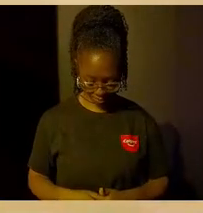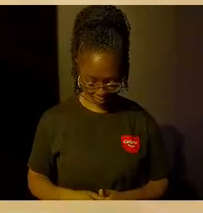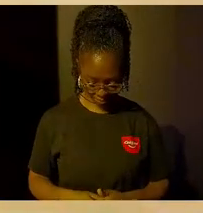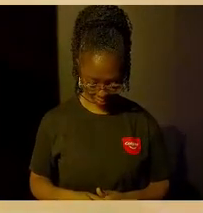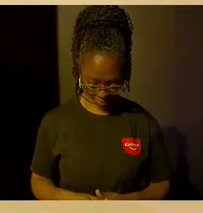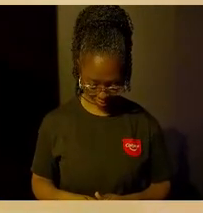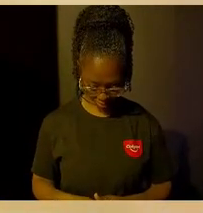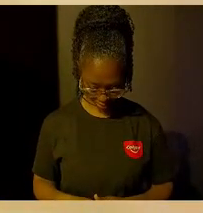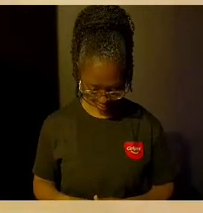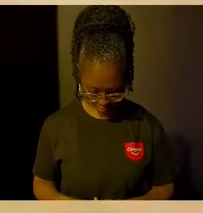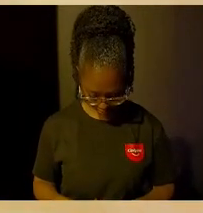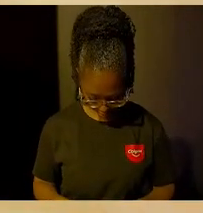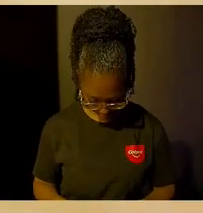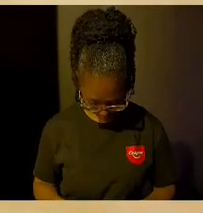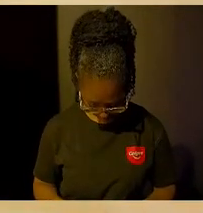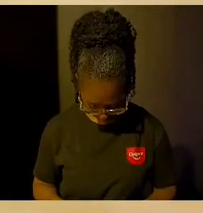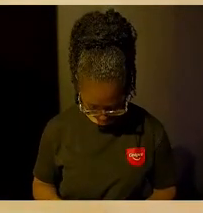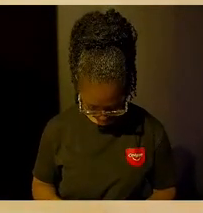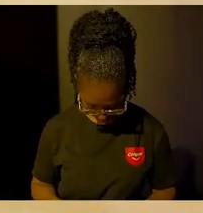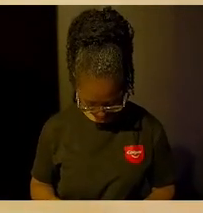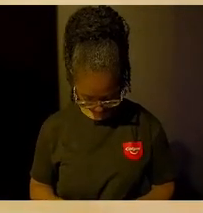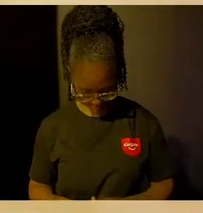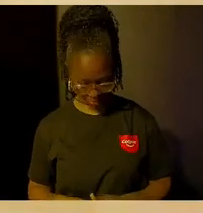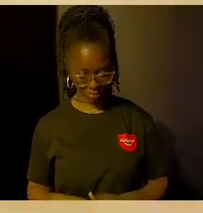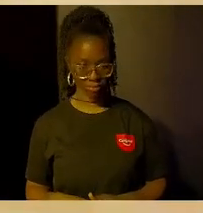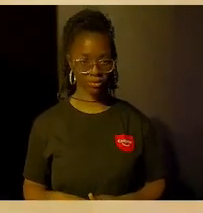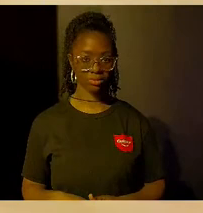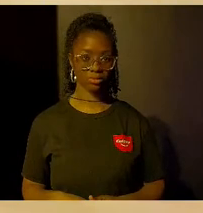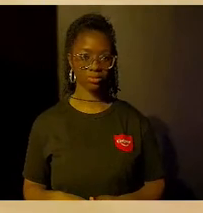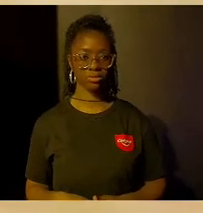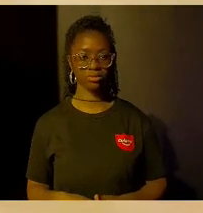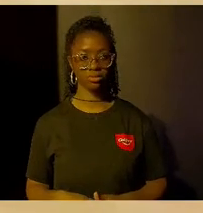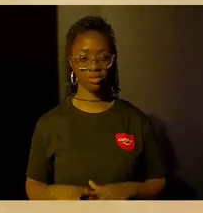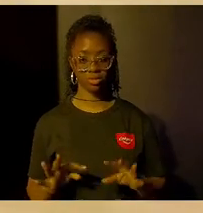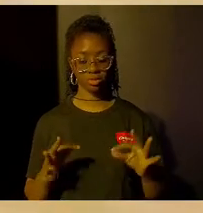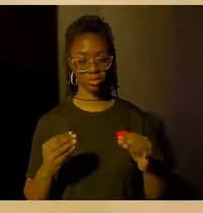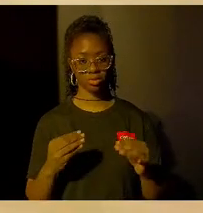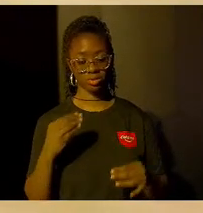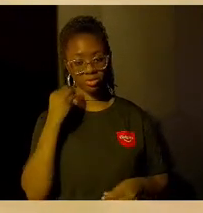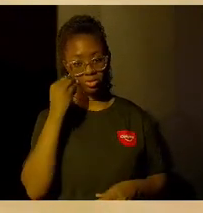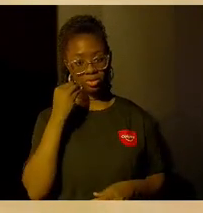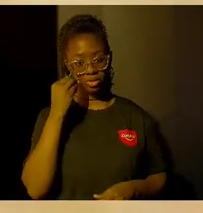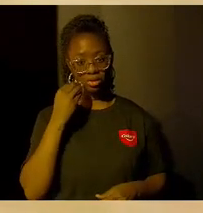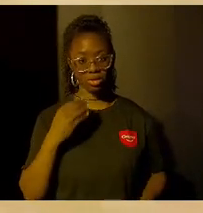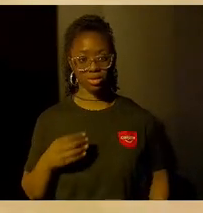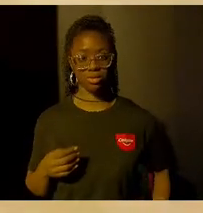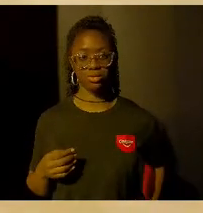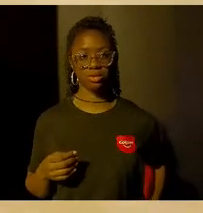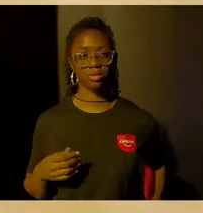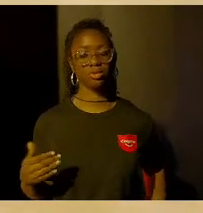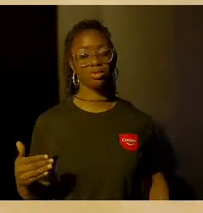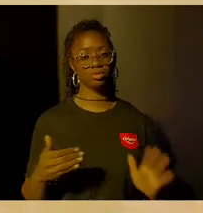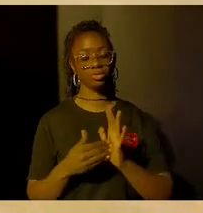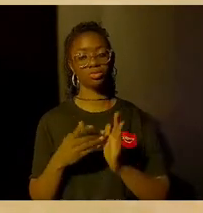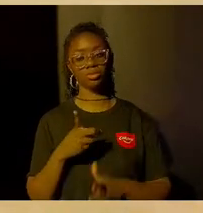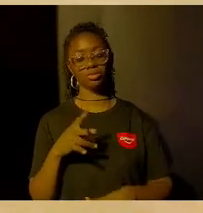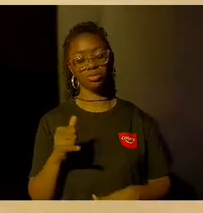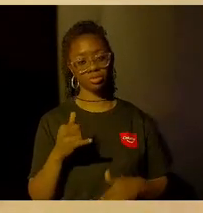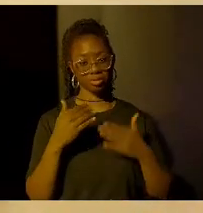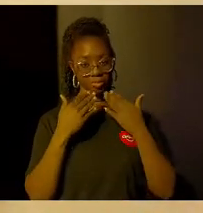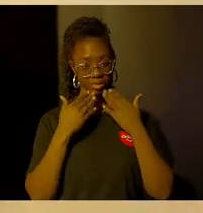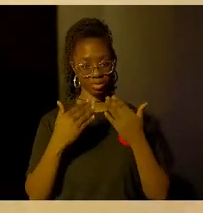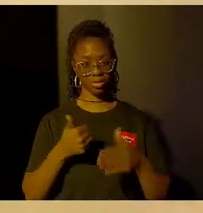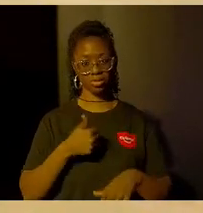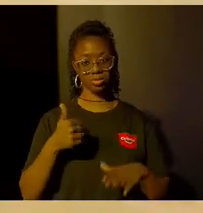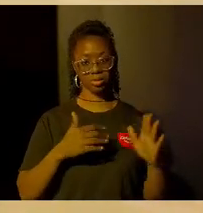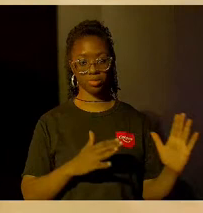ficou completamente danificadas por turismo que elas vivem E aí no último dia da apresentação da nossa primeira